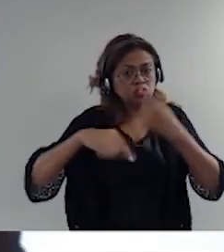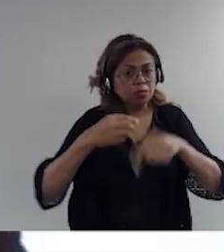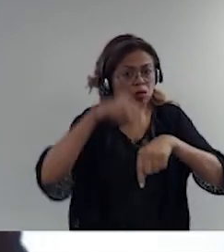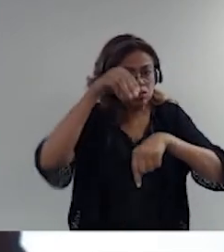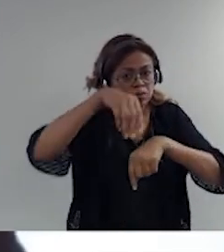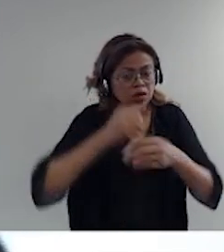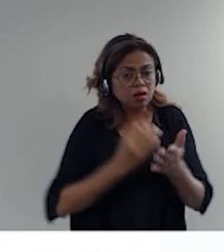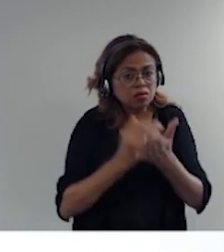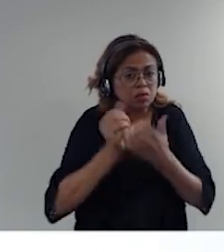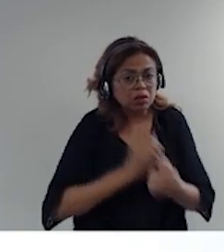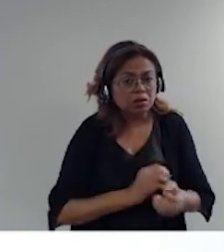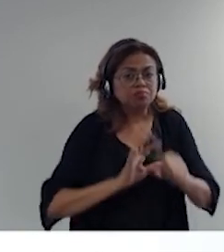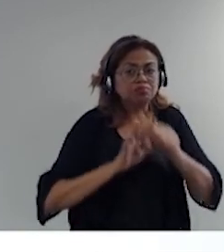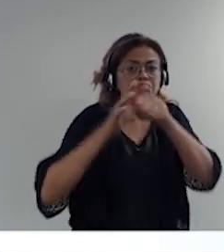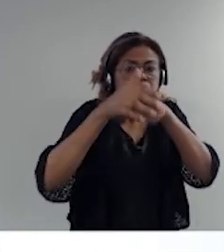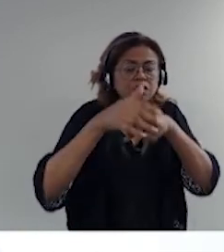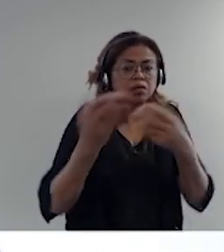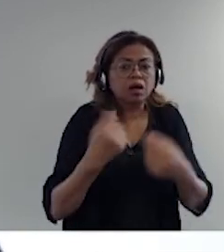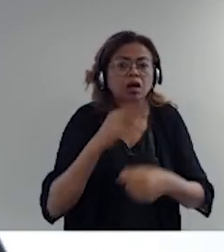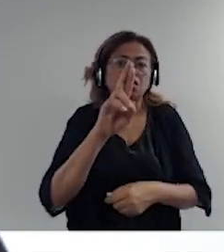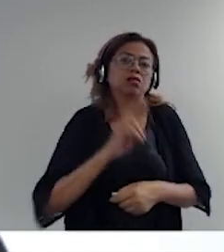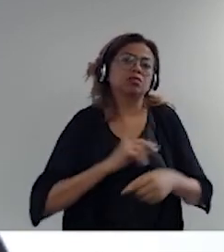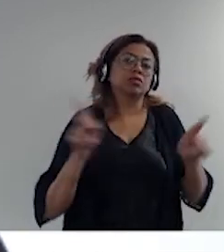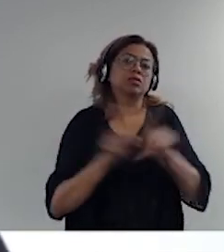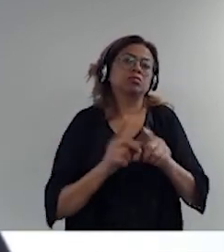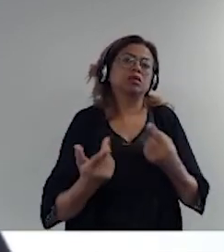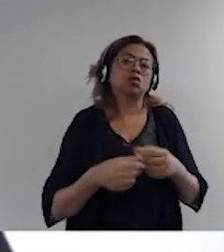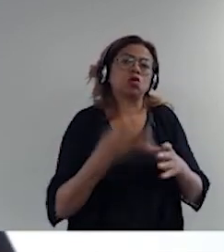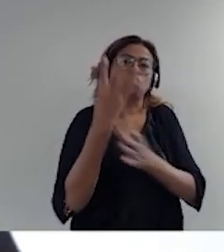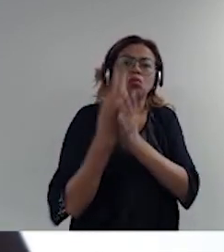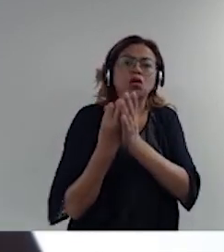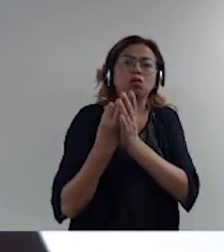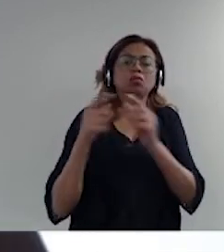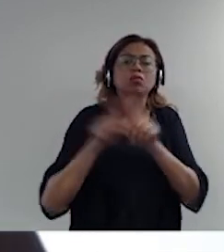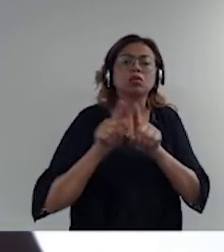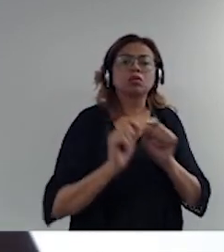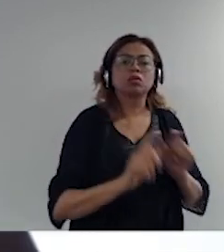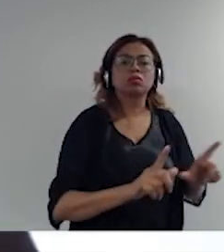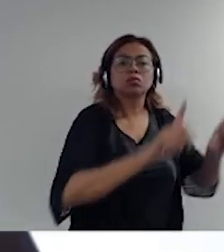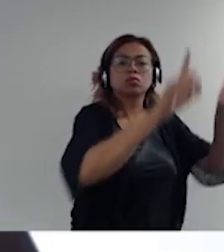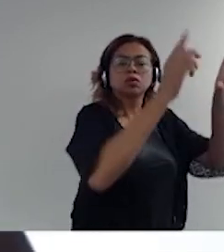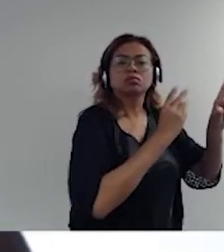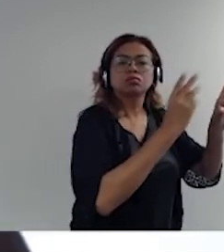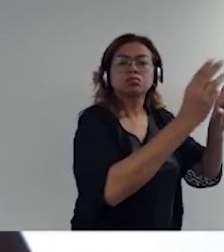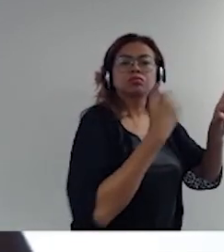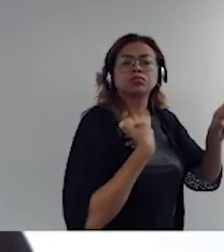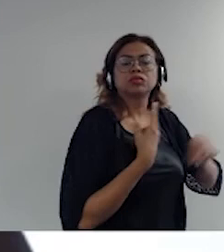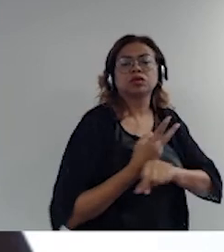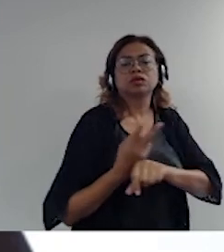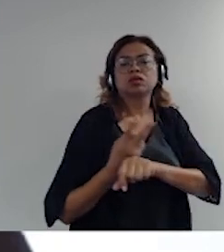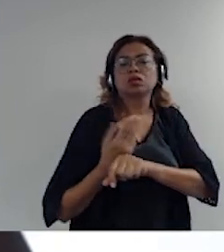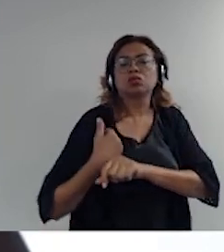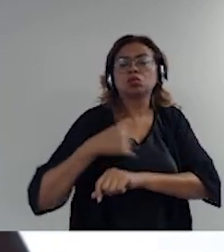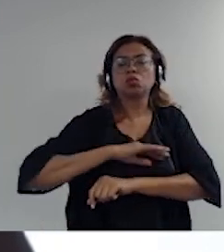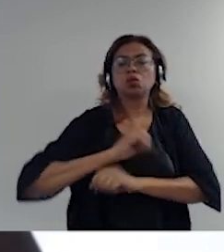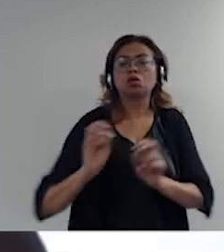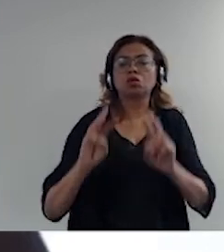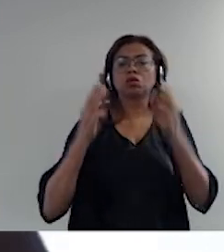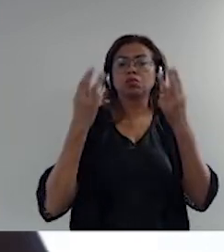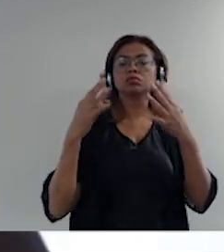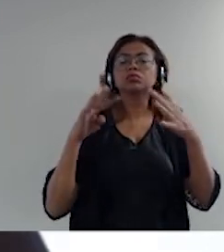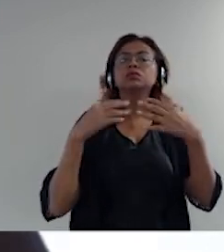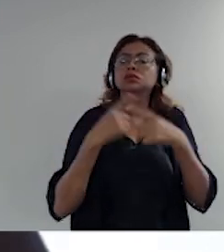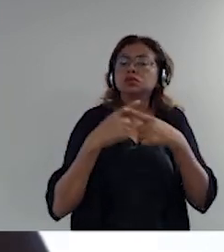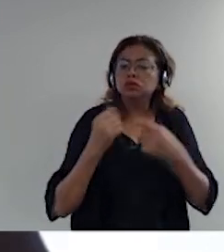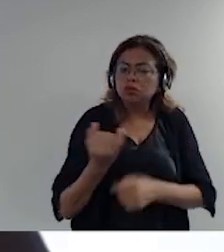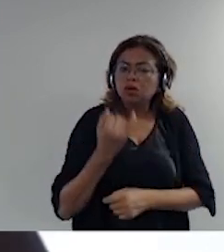resposta para isso, e acho que sim, a gente procurou trazer.